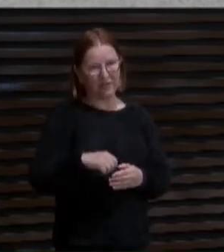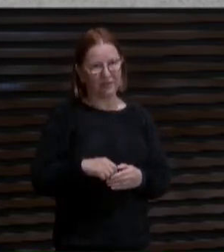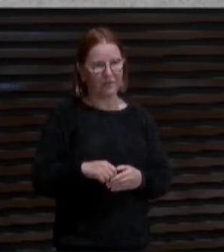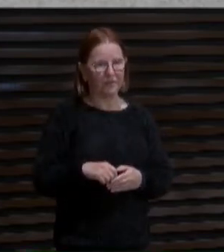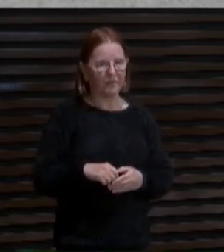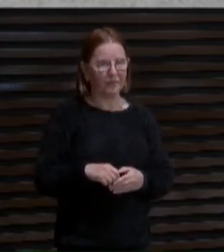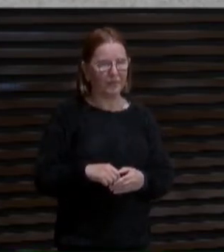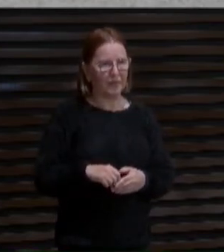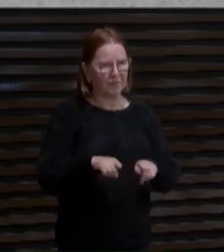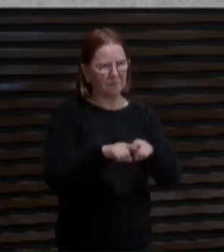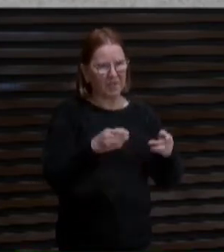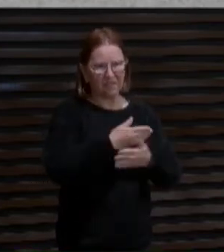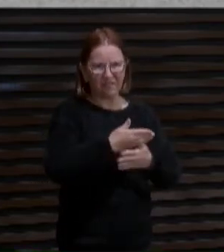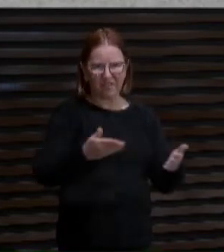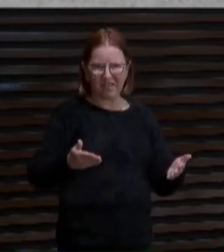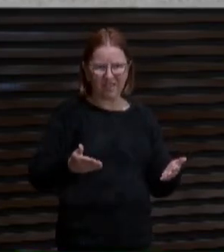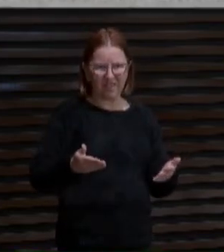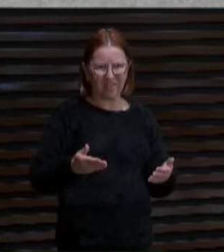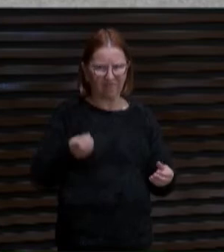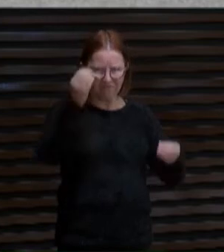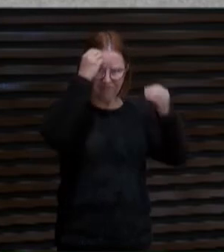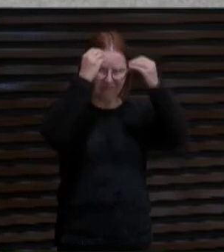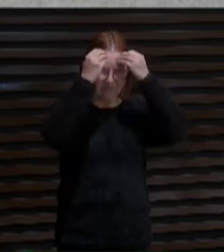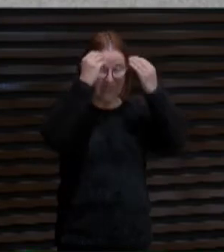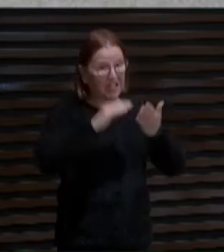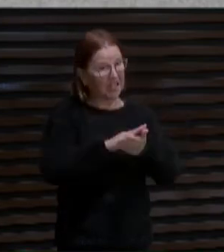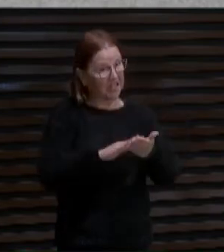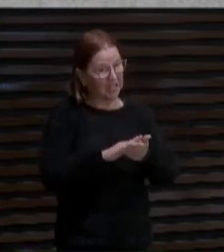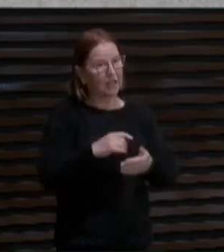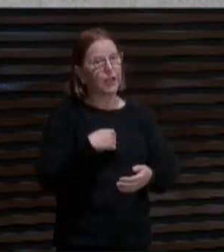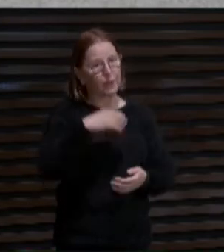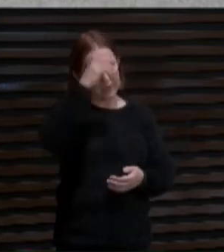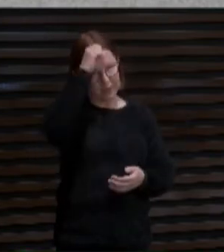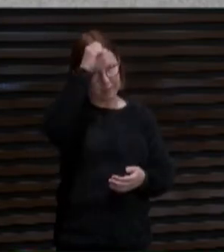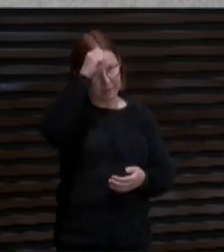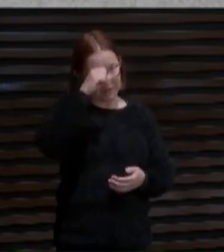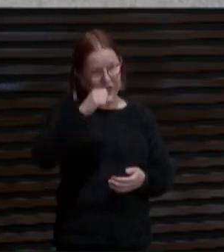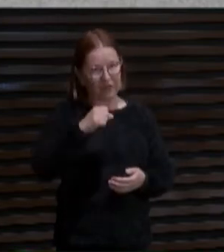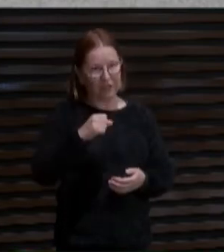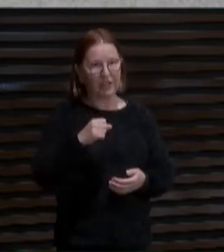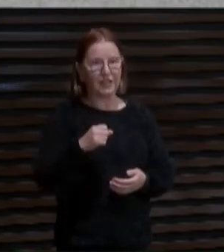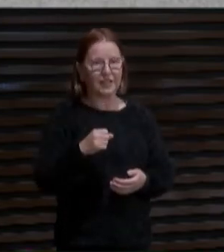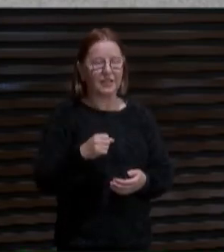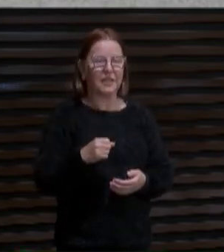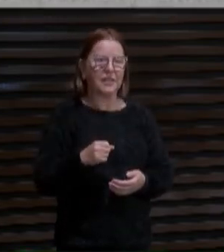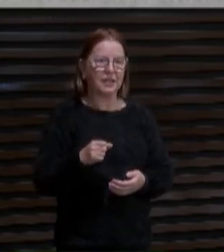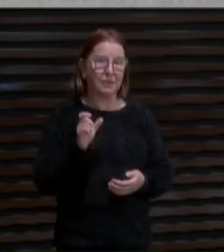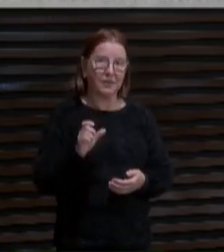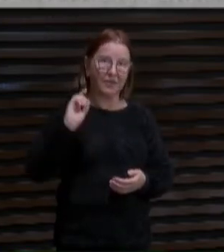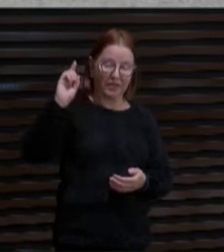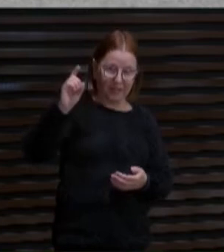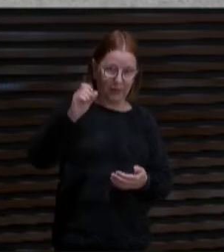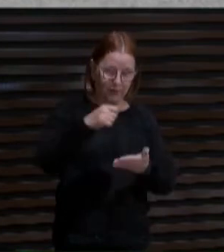não gravam nada eu aprendi um pouco que eu sei anotando as coisas eu vinha para o estudo vinha com agendinha o dia